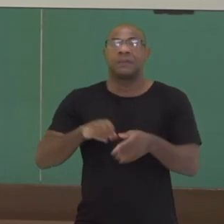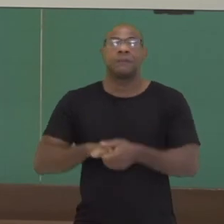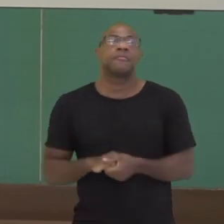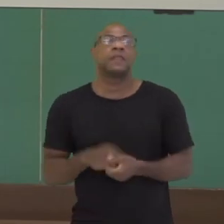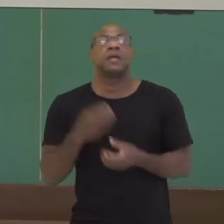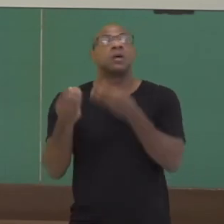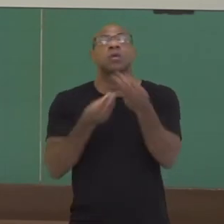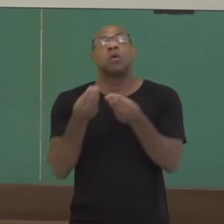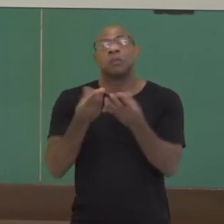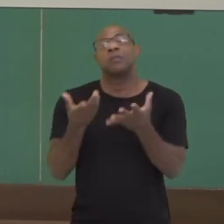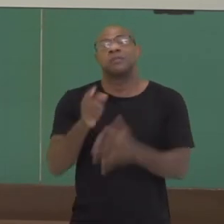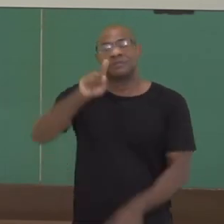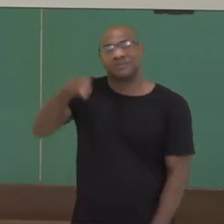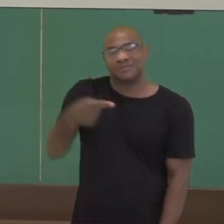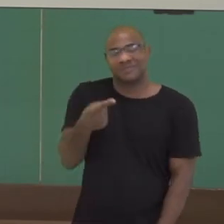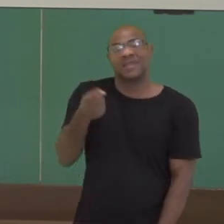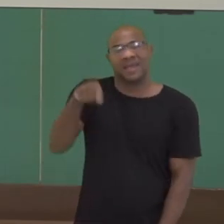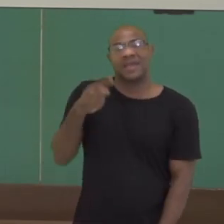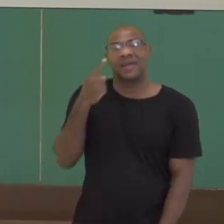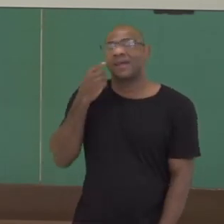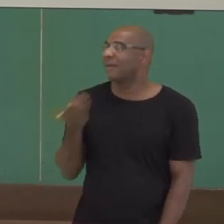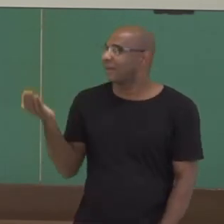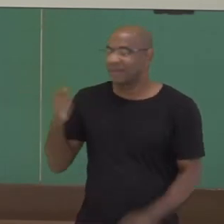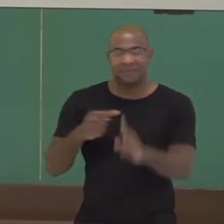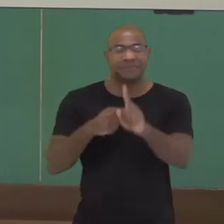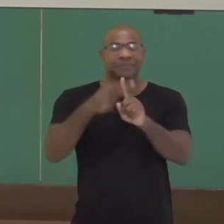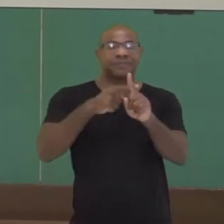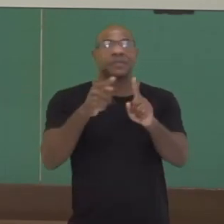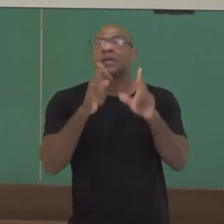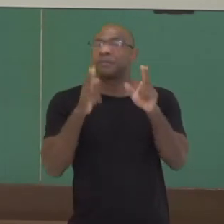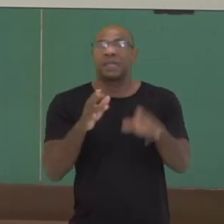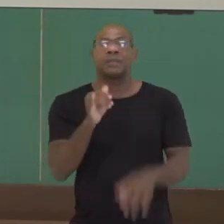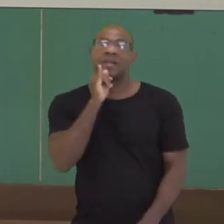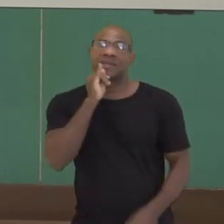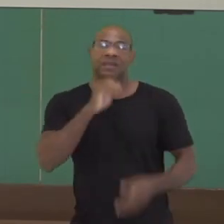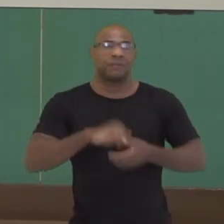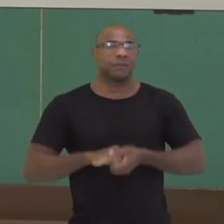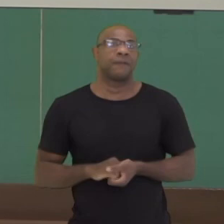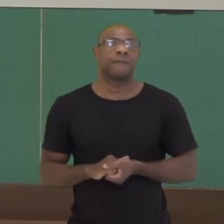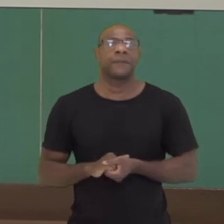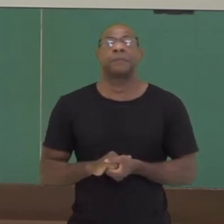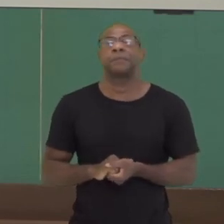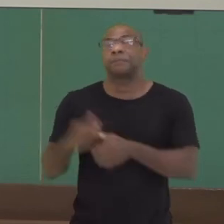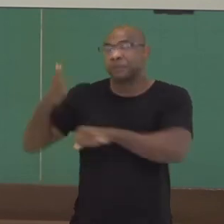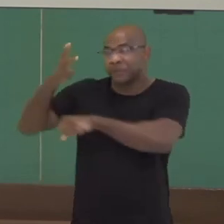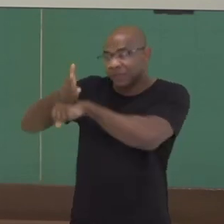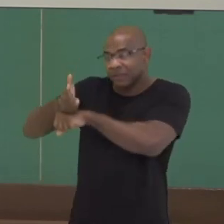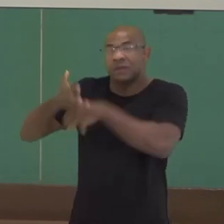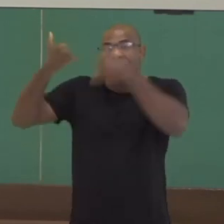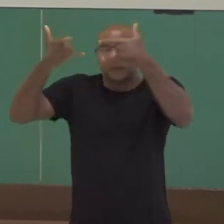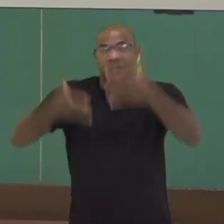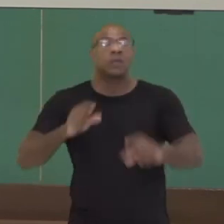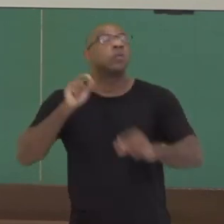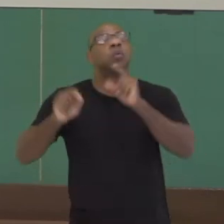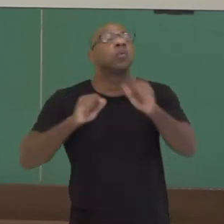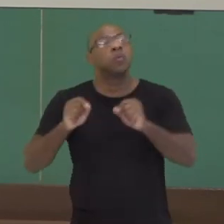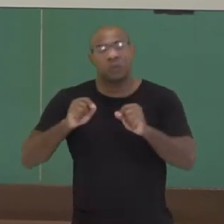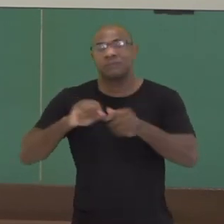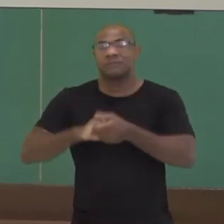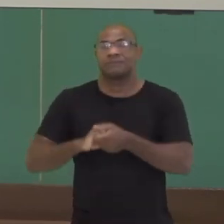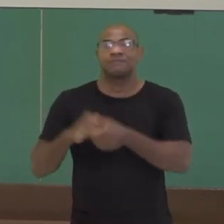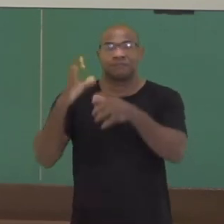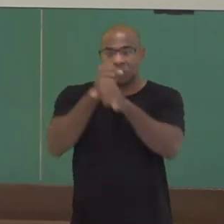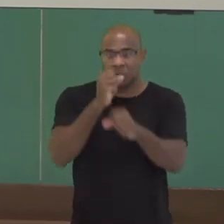a sua forma decimal deste mesmo exemplo. Então, neste vídeo, falamos sobre